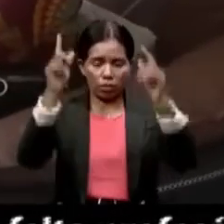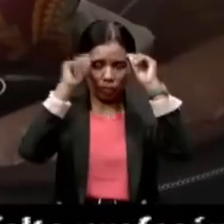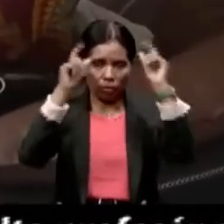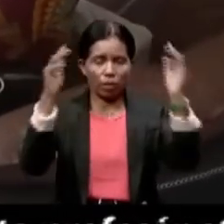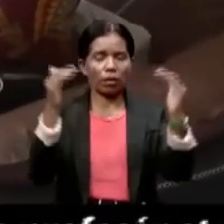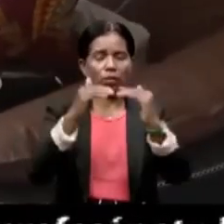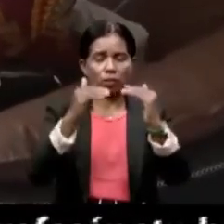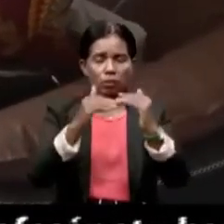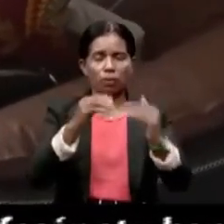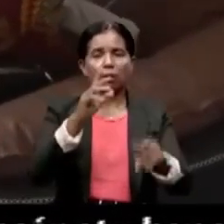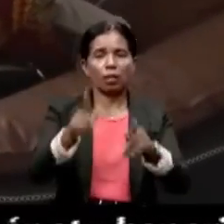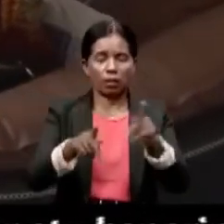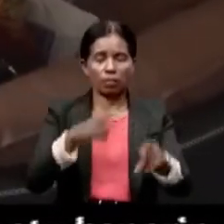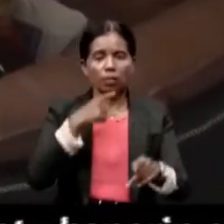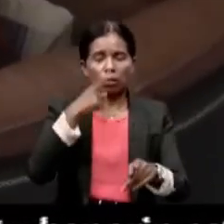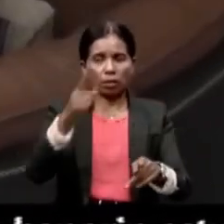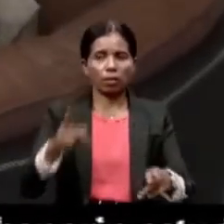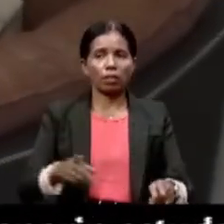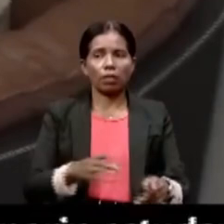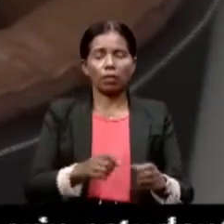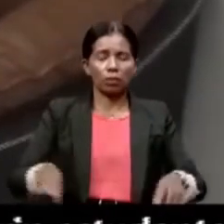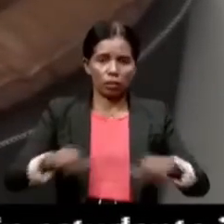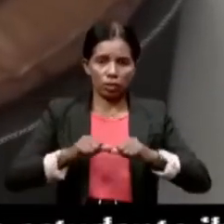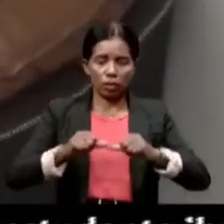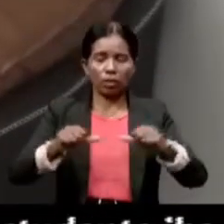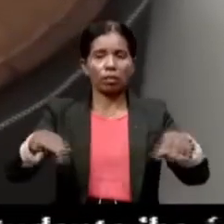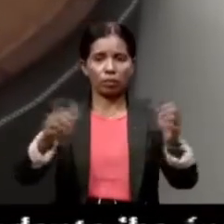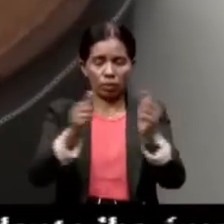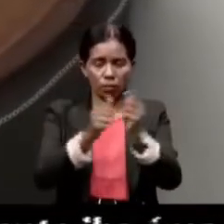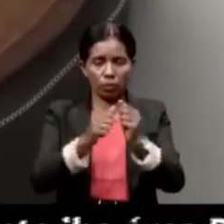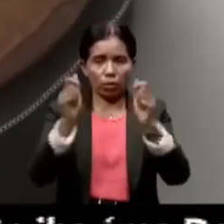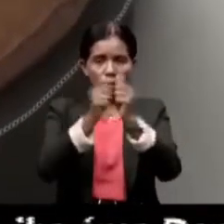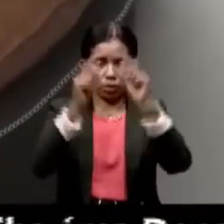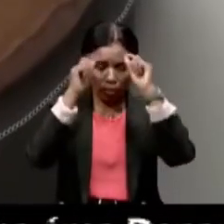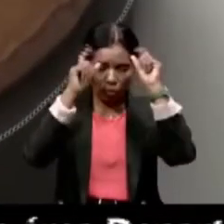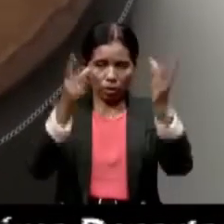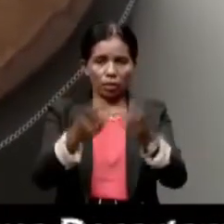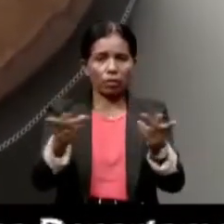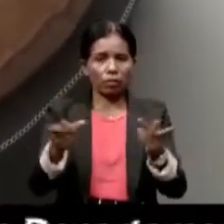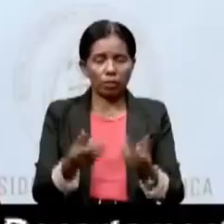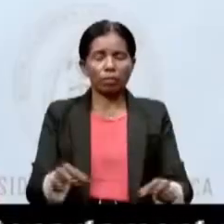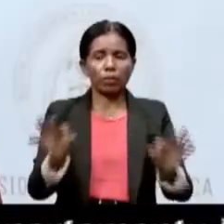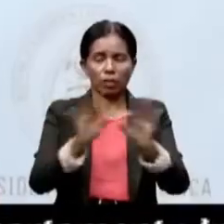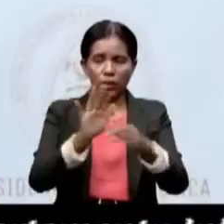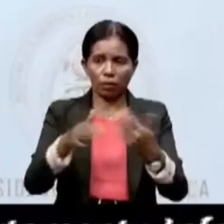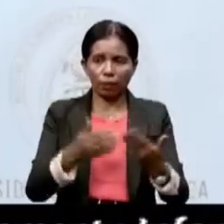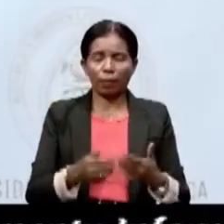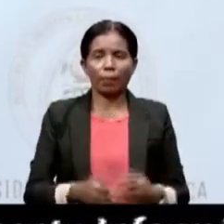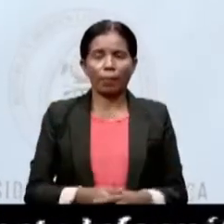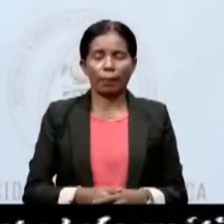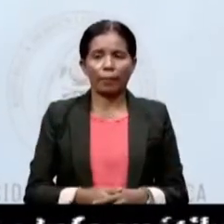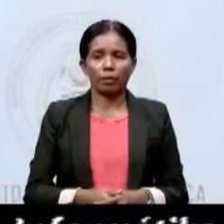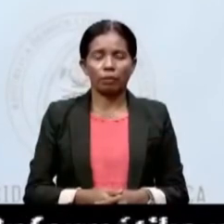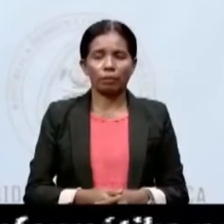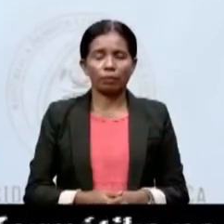encontro, diplomata, né? Atetem, Cuba se continua a meter relação bilateral ao Timor-Leste e a área importante Sira. La visita en el día